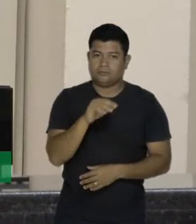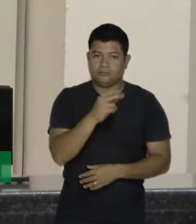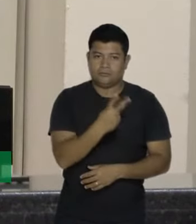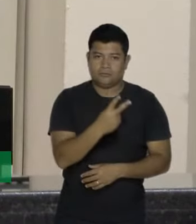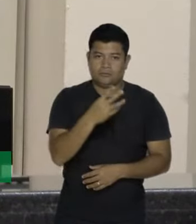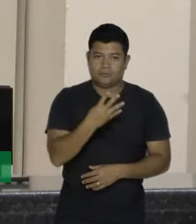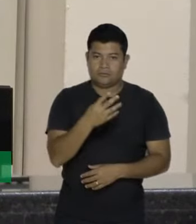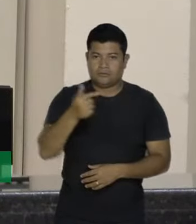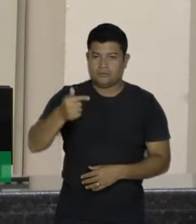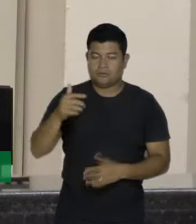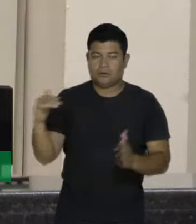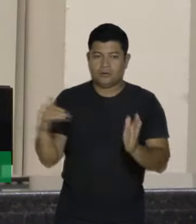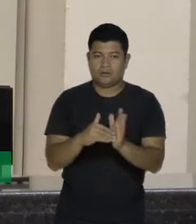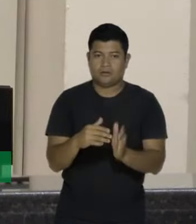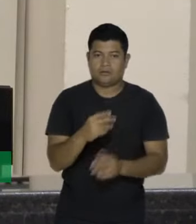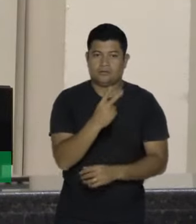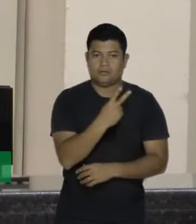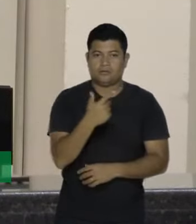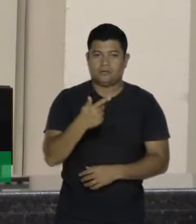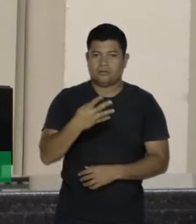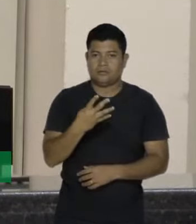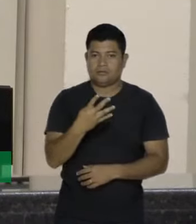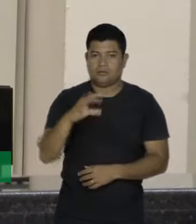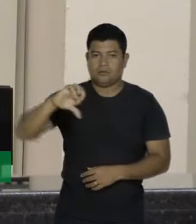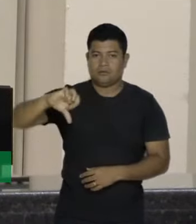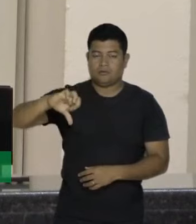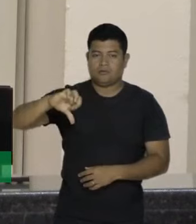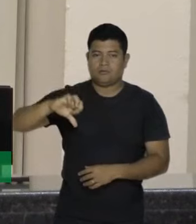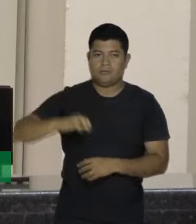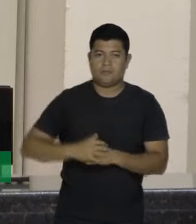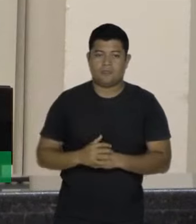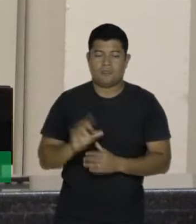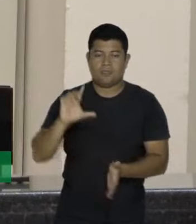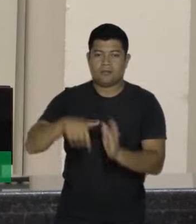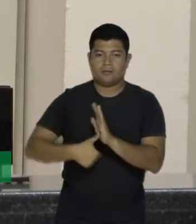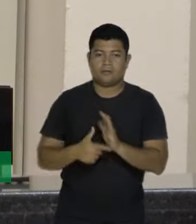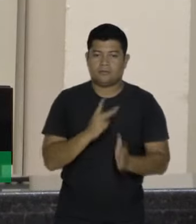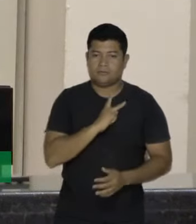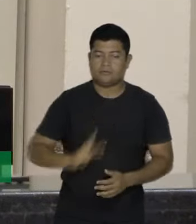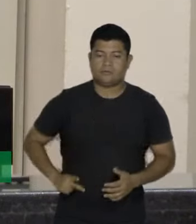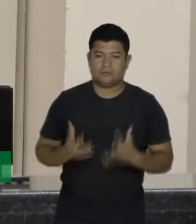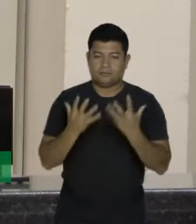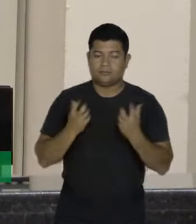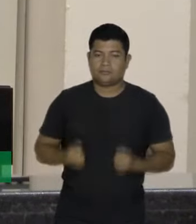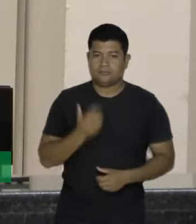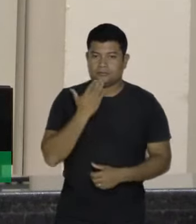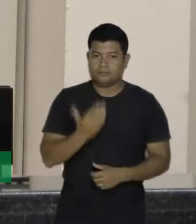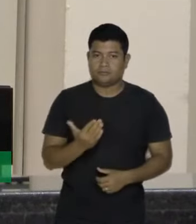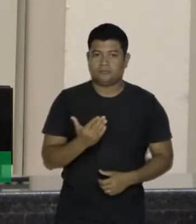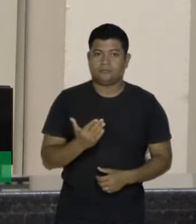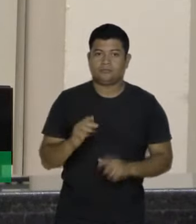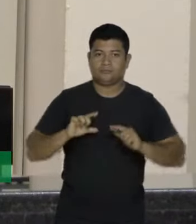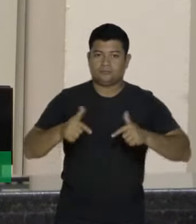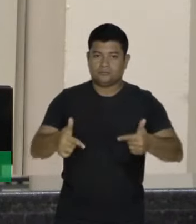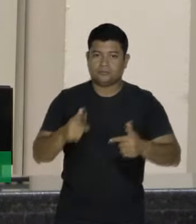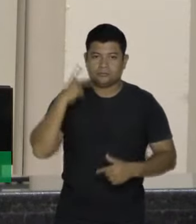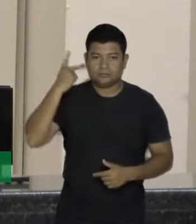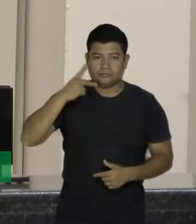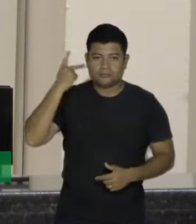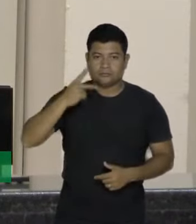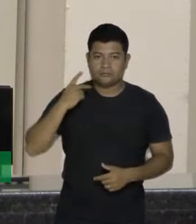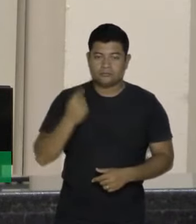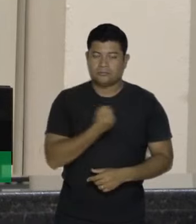247 a 249. Na sequência, o senhor presidente deferiu os requerimentos das frentes parlamentares de